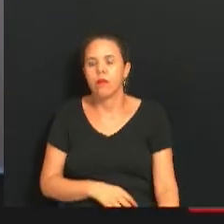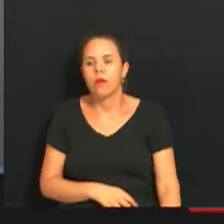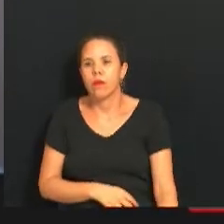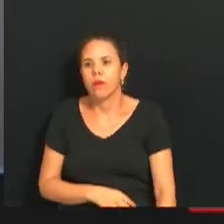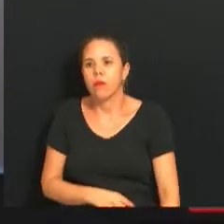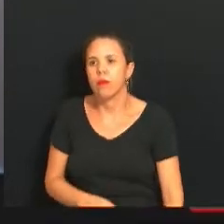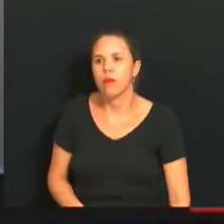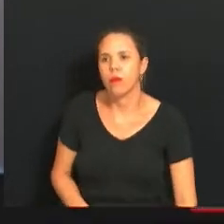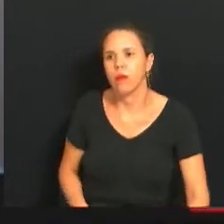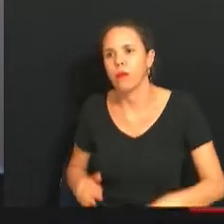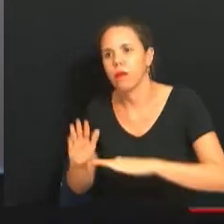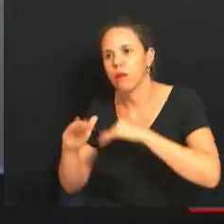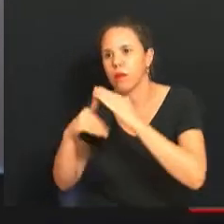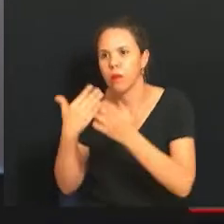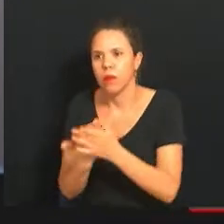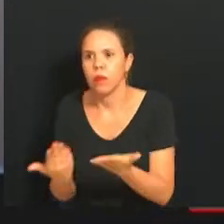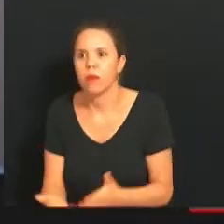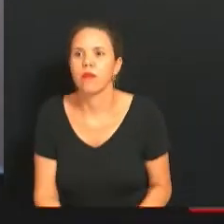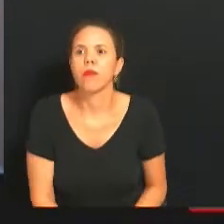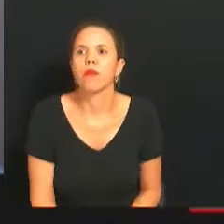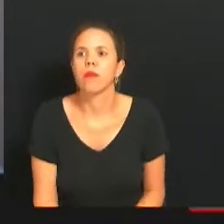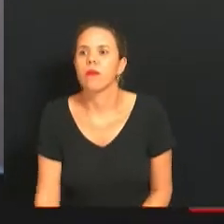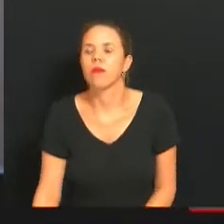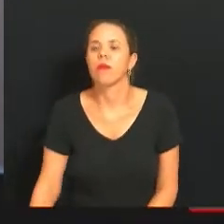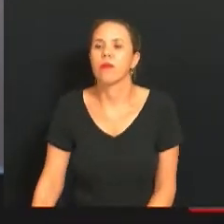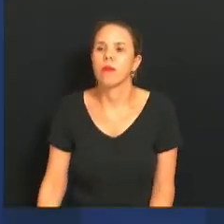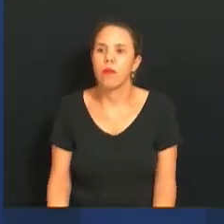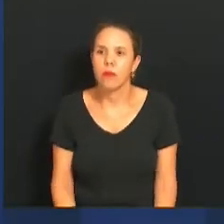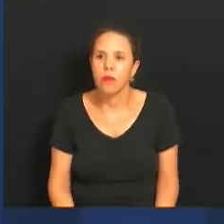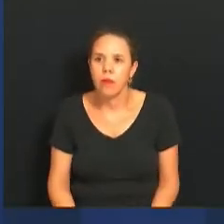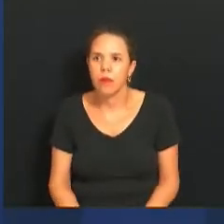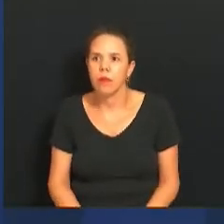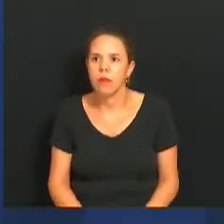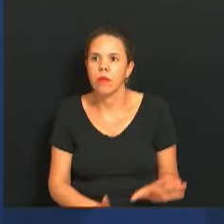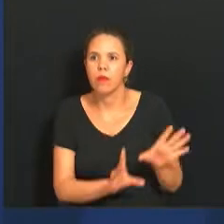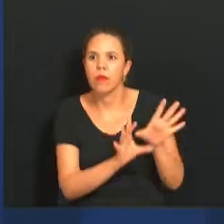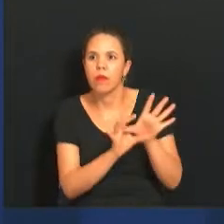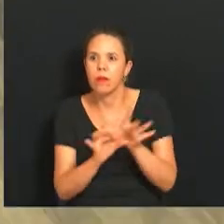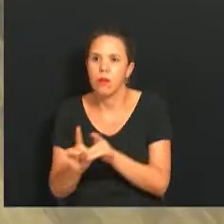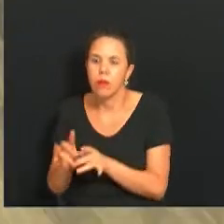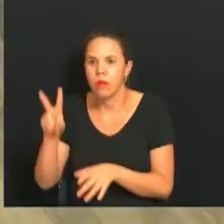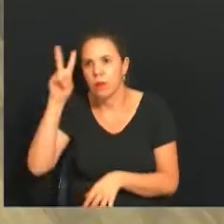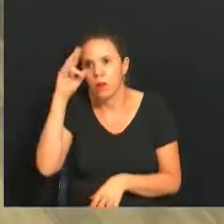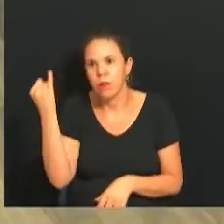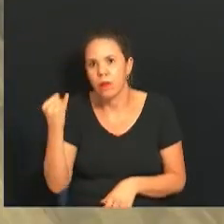se desenvolver até hoje. Então, este contexto histórico ele é muito